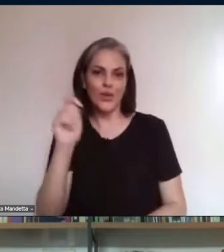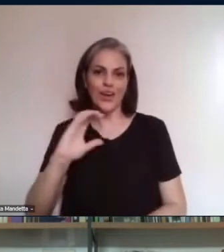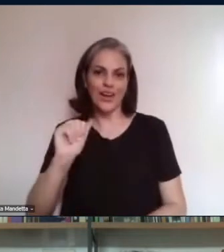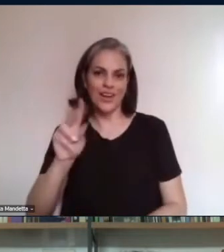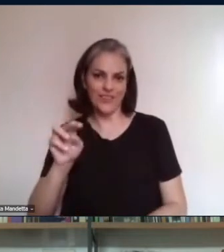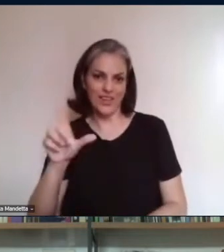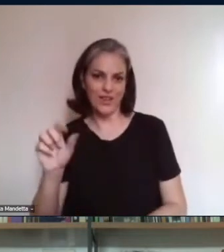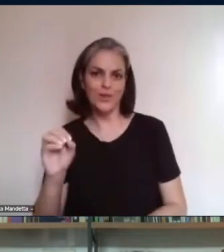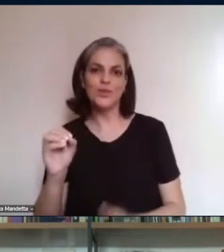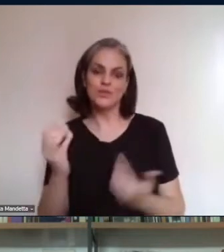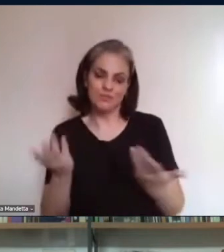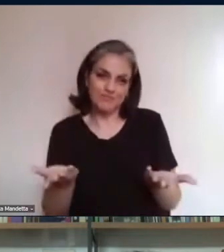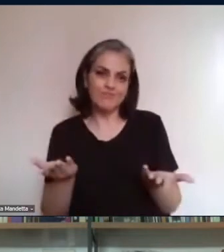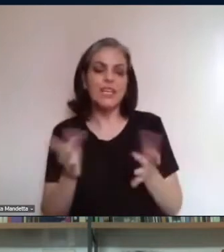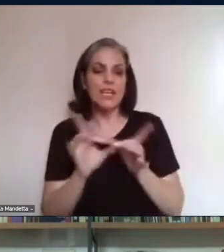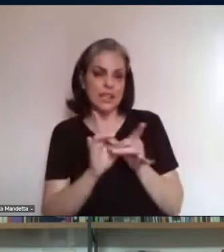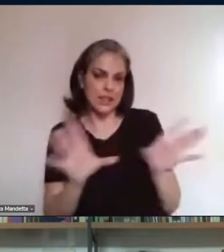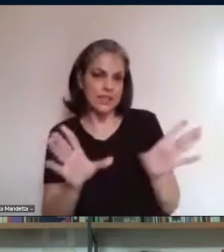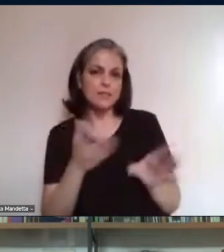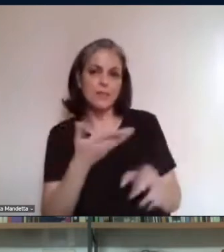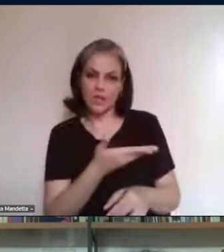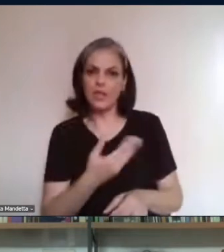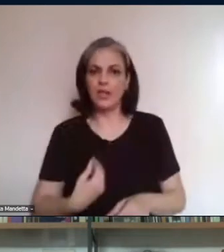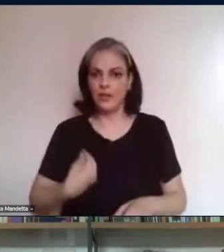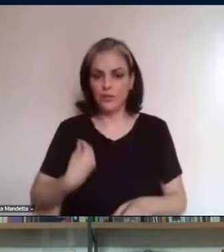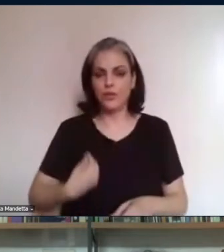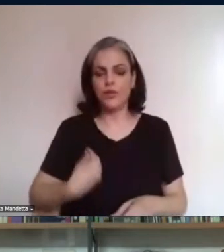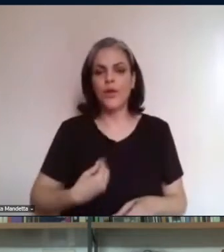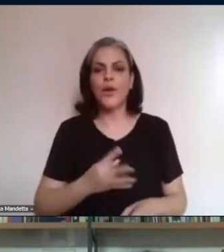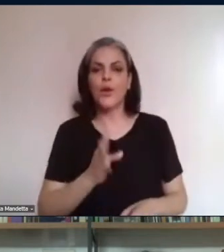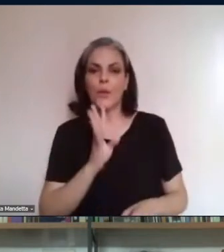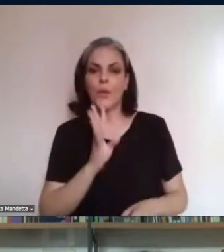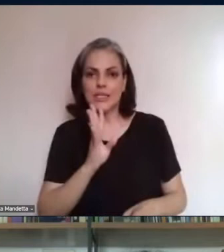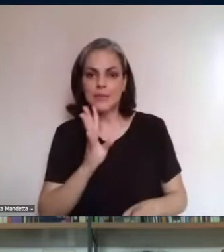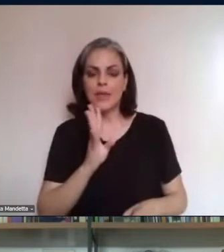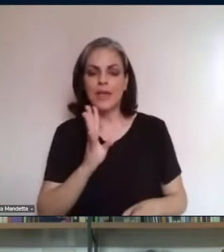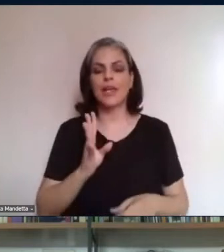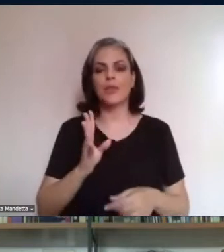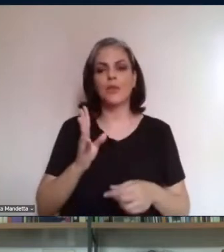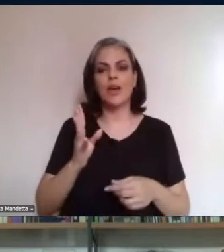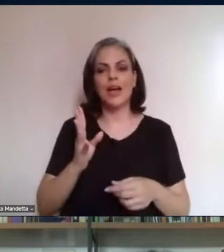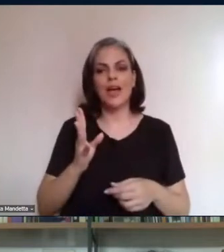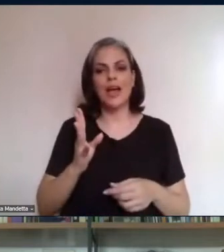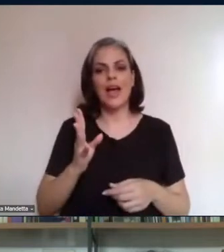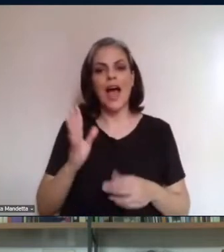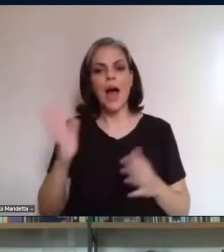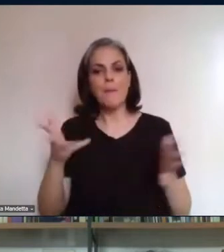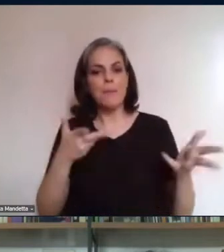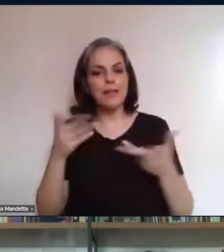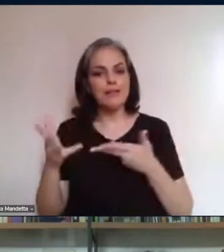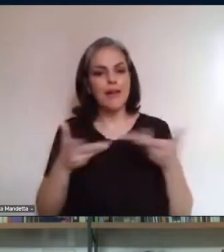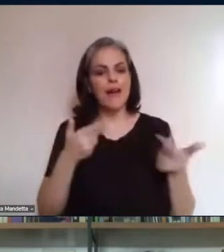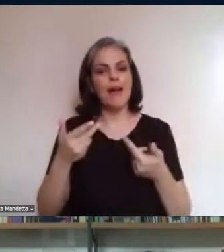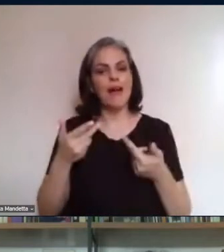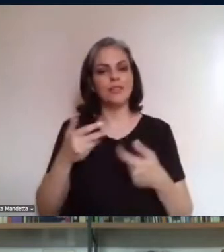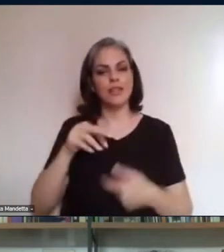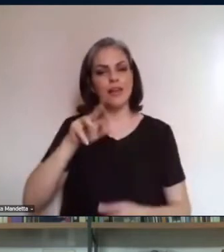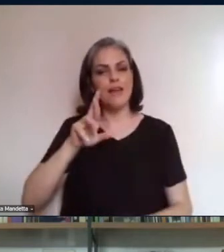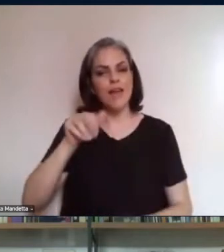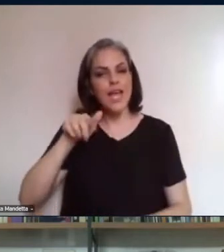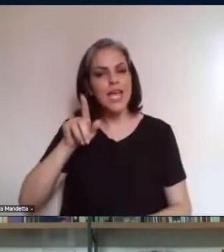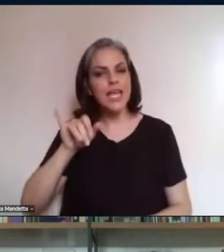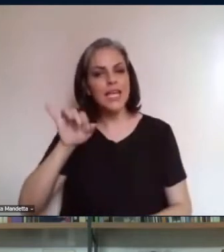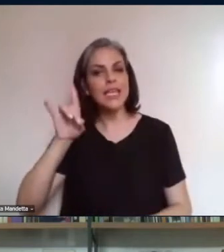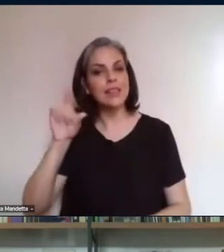está disponível lá conhecimentos e habilidades requeridas. Mas aí eu fiquei pensando assim, esses